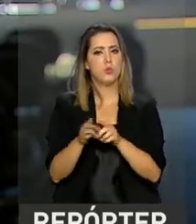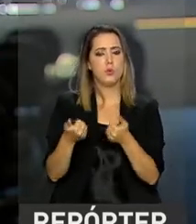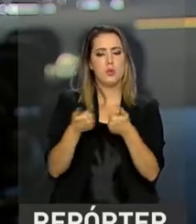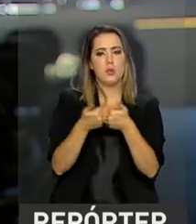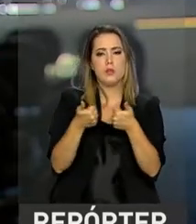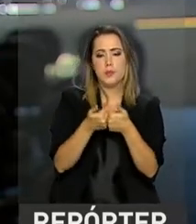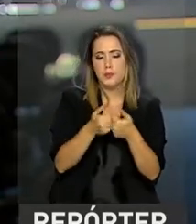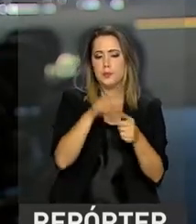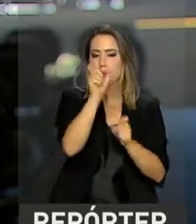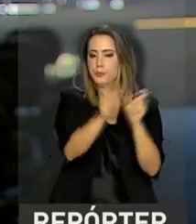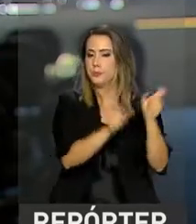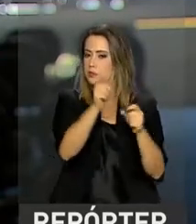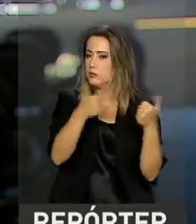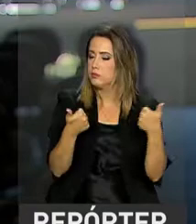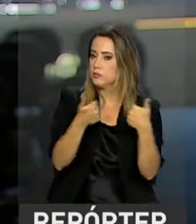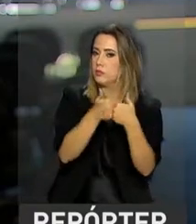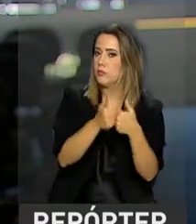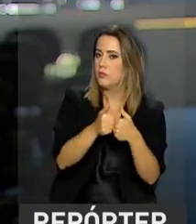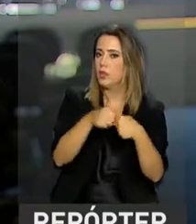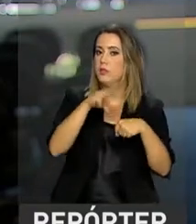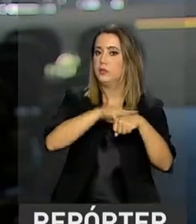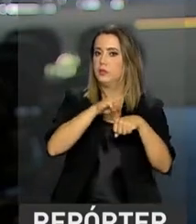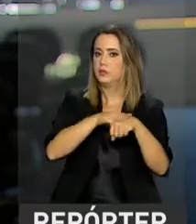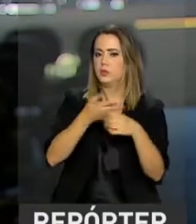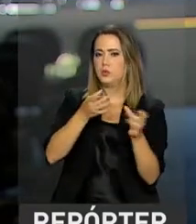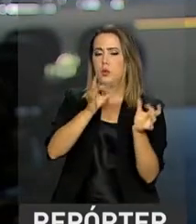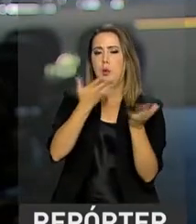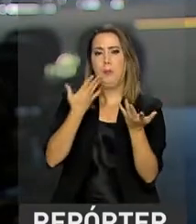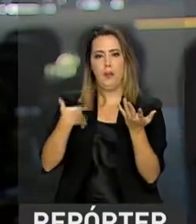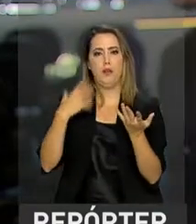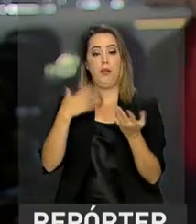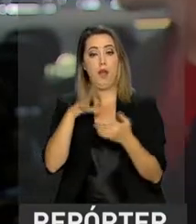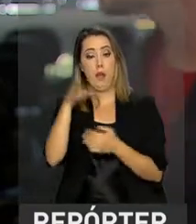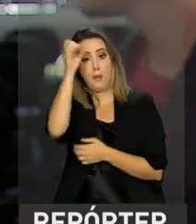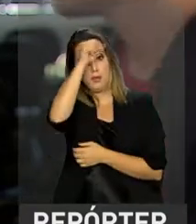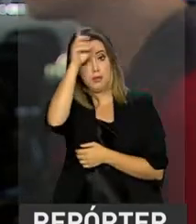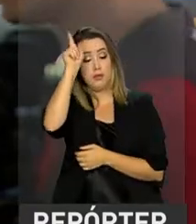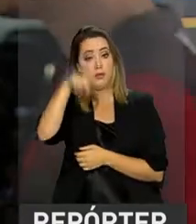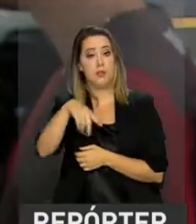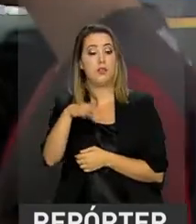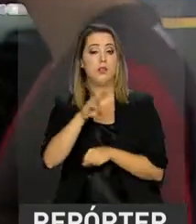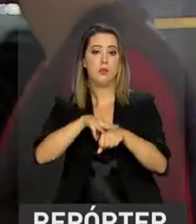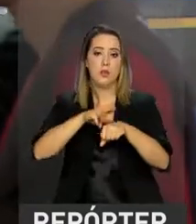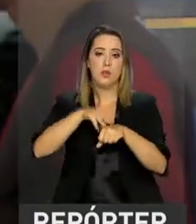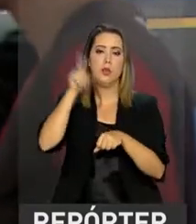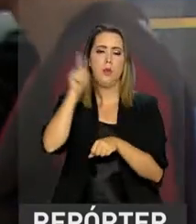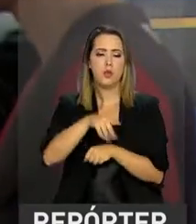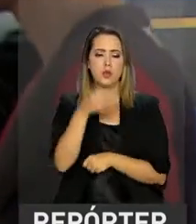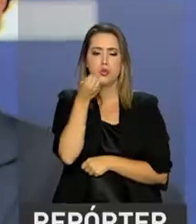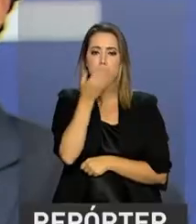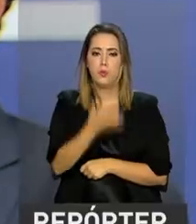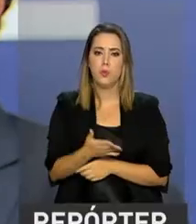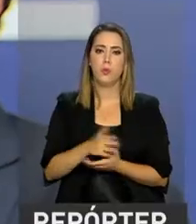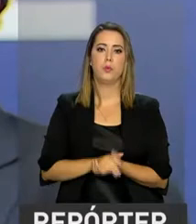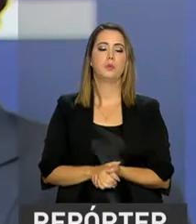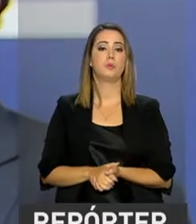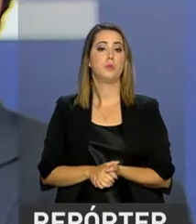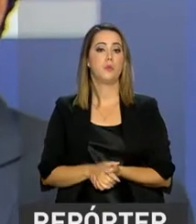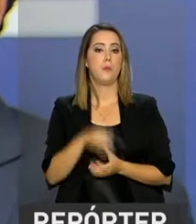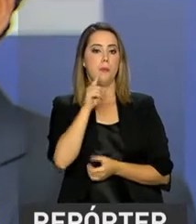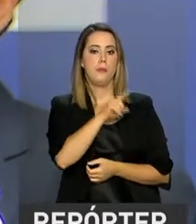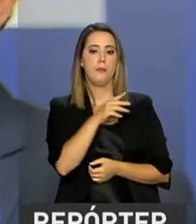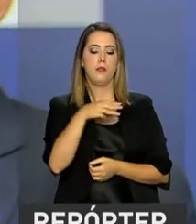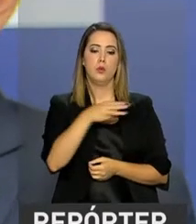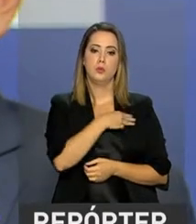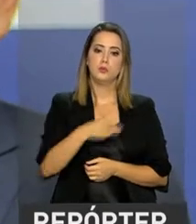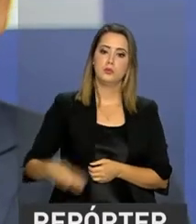sociedade, para acabar com essa imagem de que a matemática é um bicho papão e tudo isso que faz com que as pessoas tenham medo. O ministro da